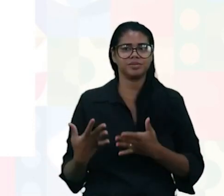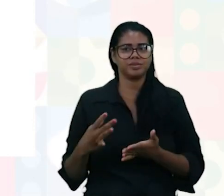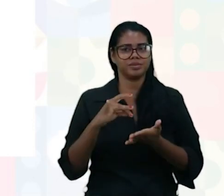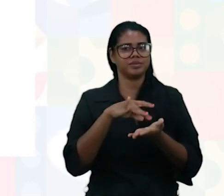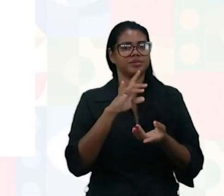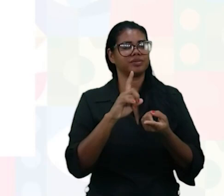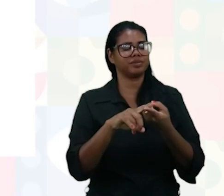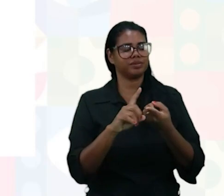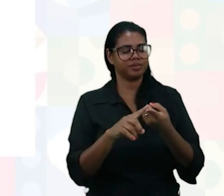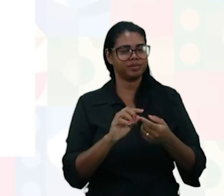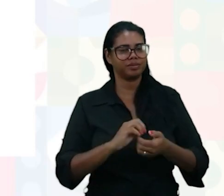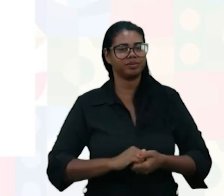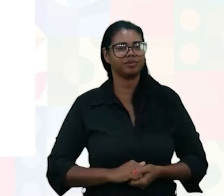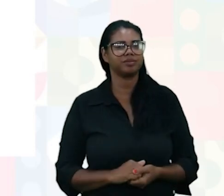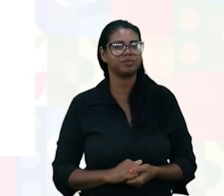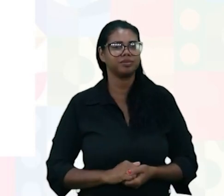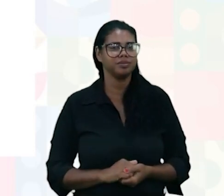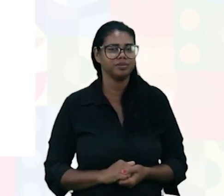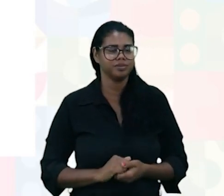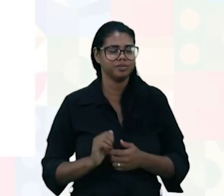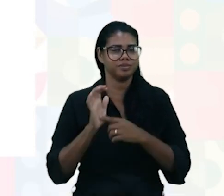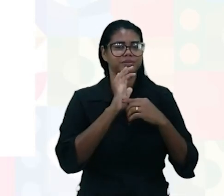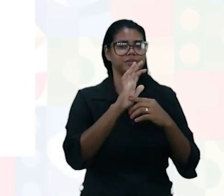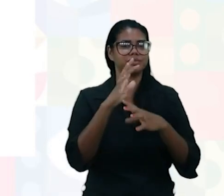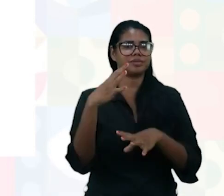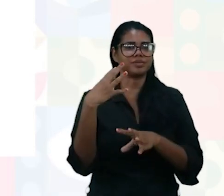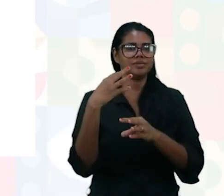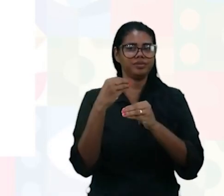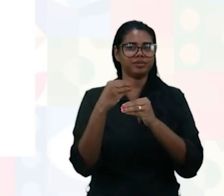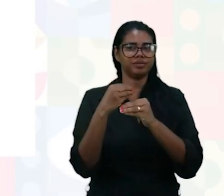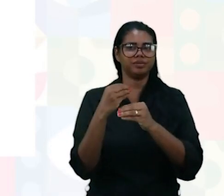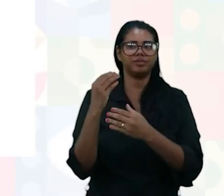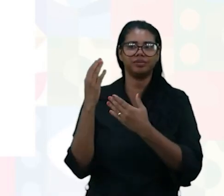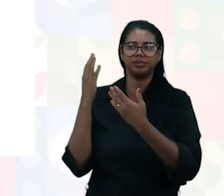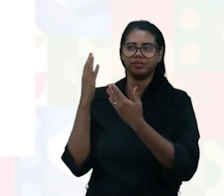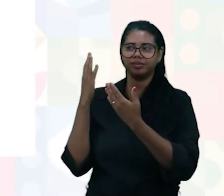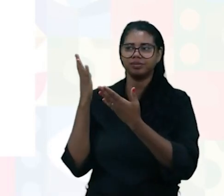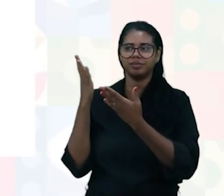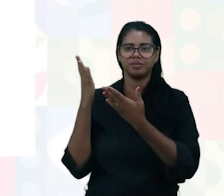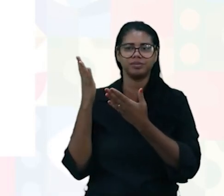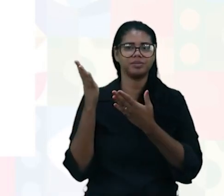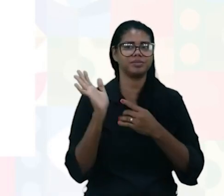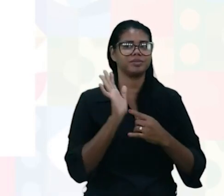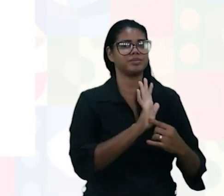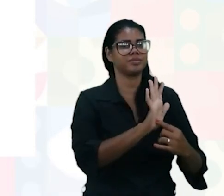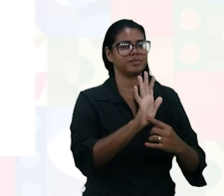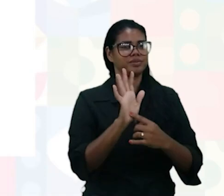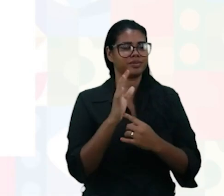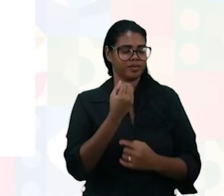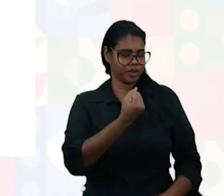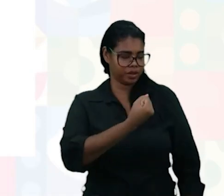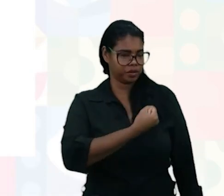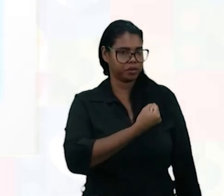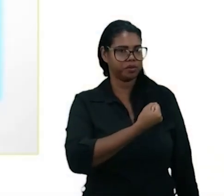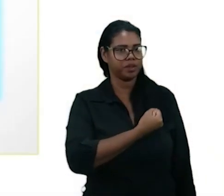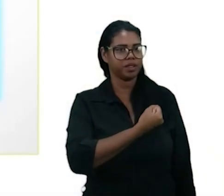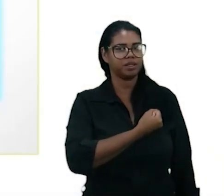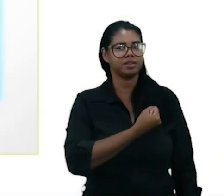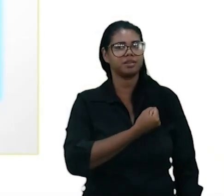uma notação, né? Que é a simbologia em si, né? Que são os símbolos, os códigos, a numeração dessa